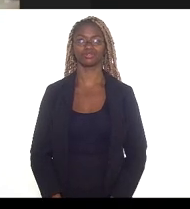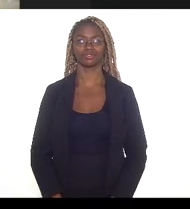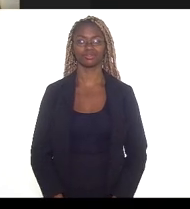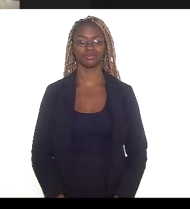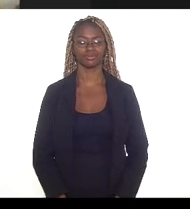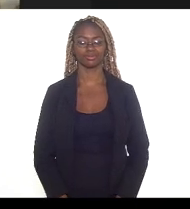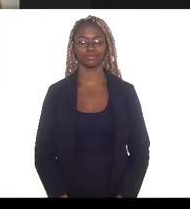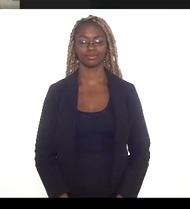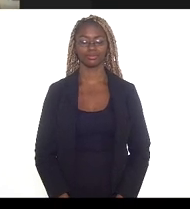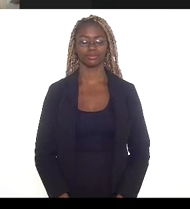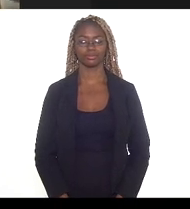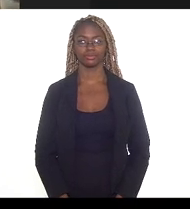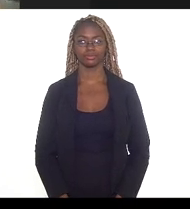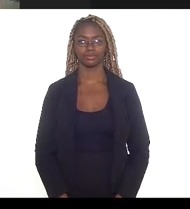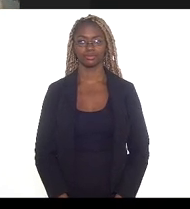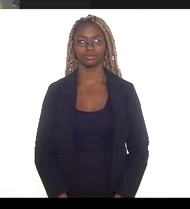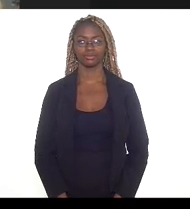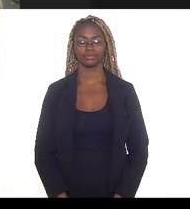Não.